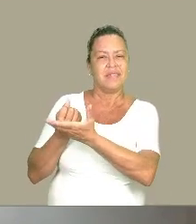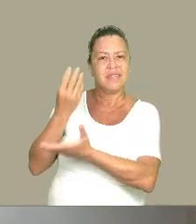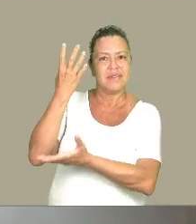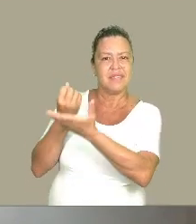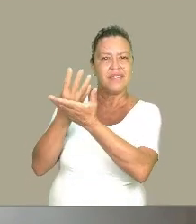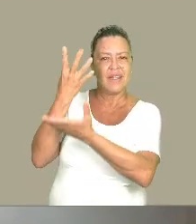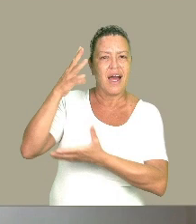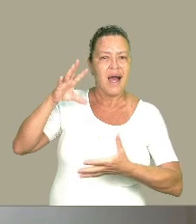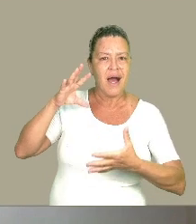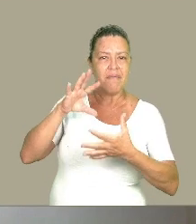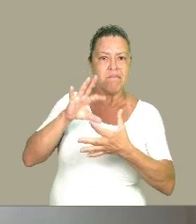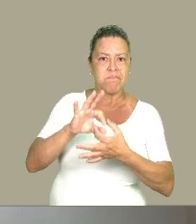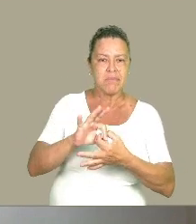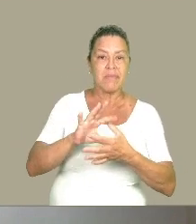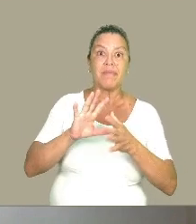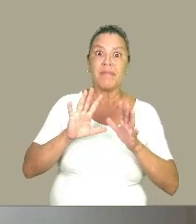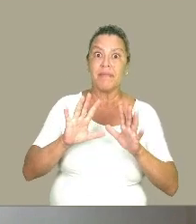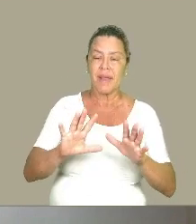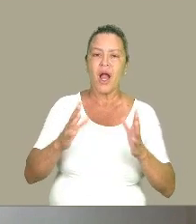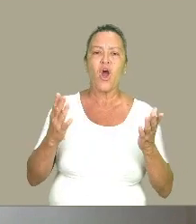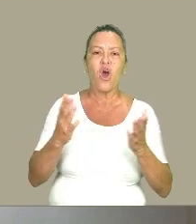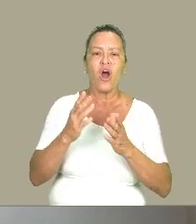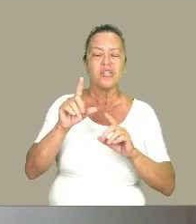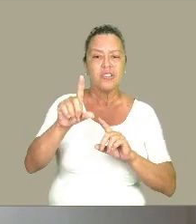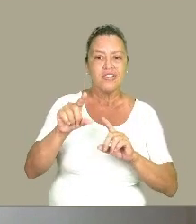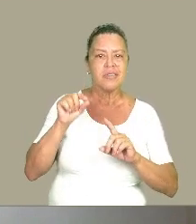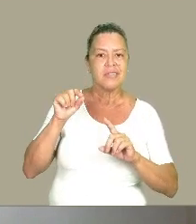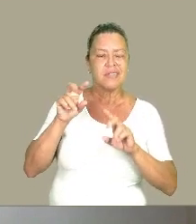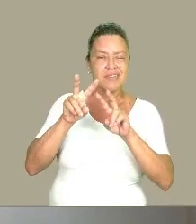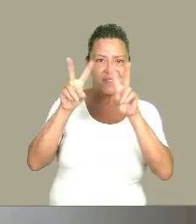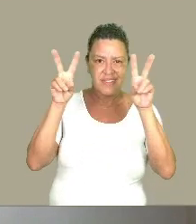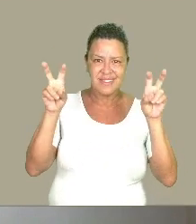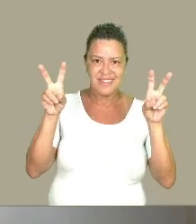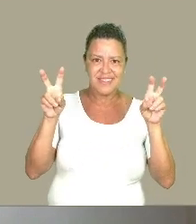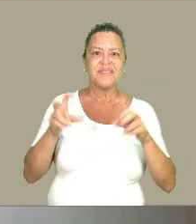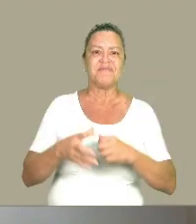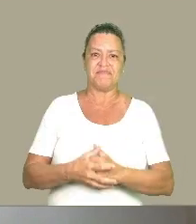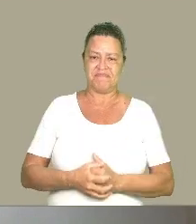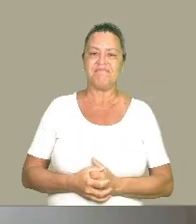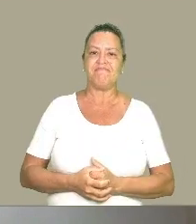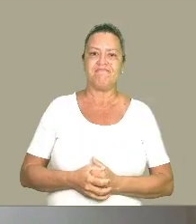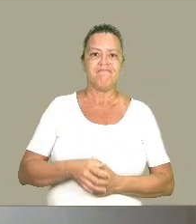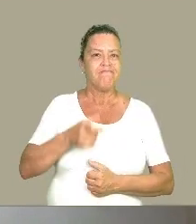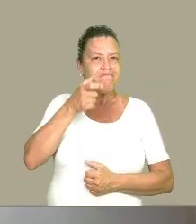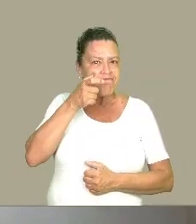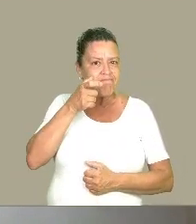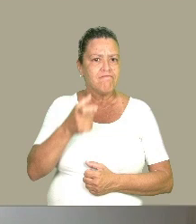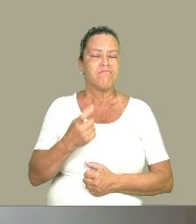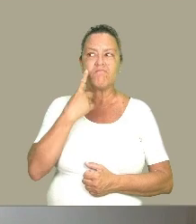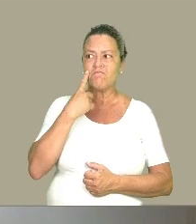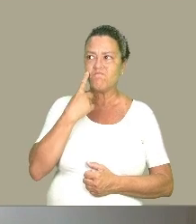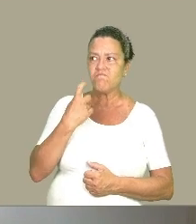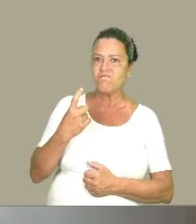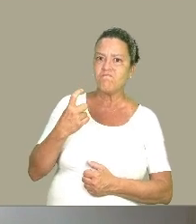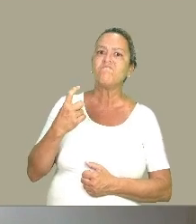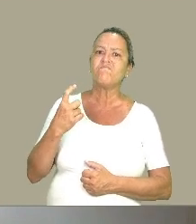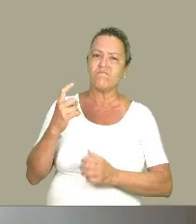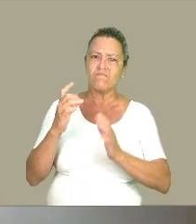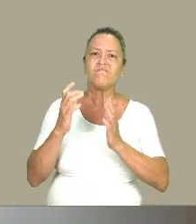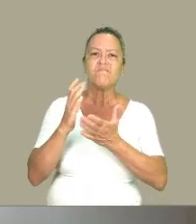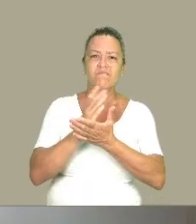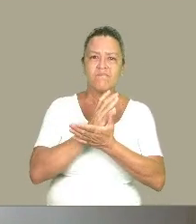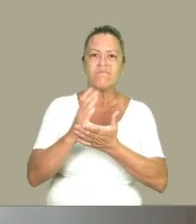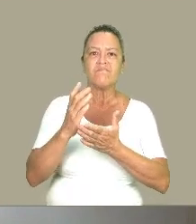espírita. E hoje nós selecionamos um tema que gera bastante interesse de muitas pessoas, ainda